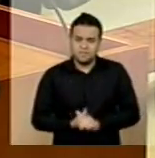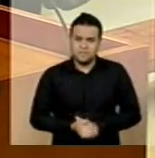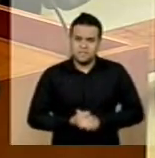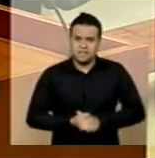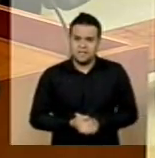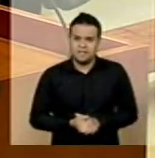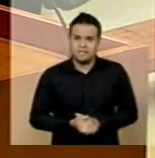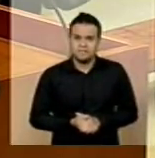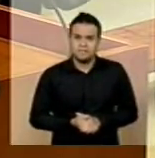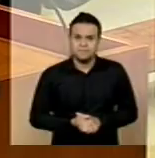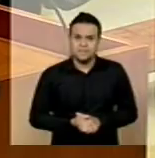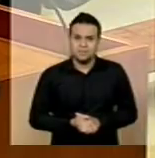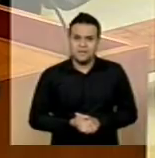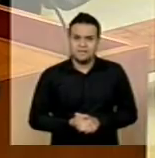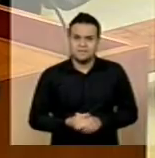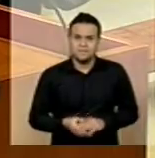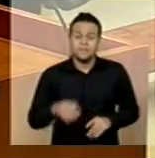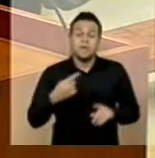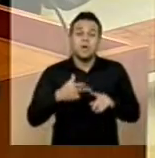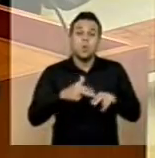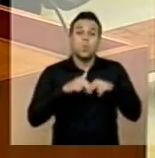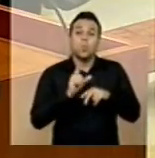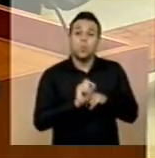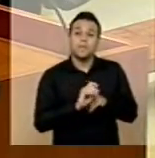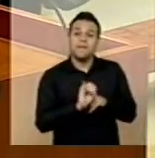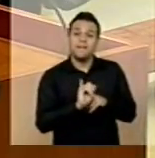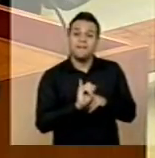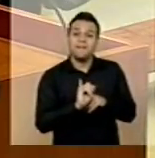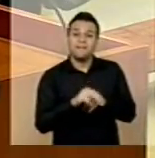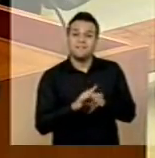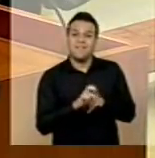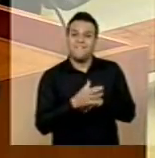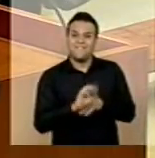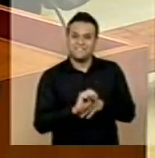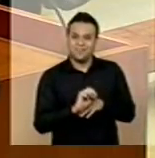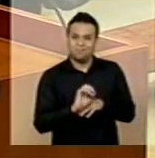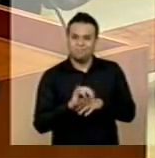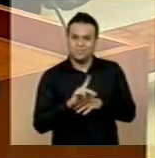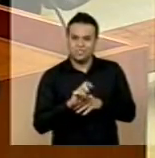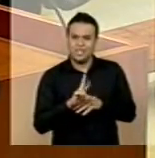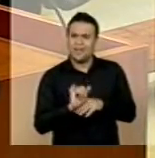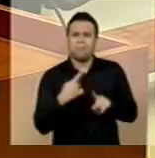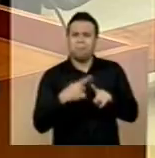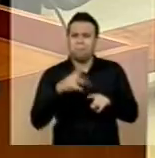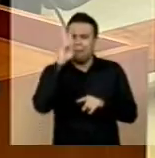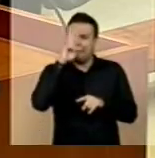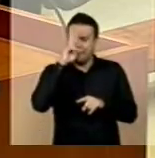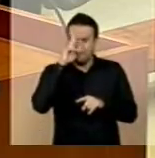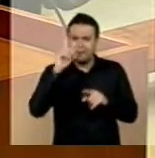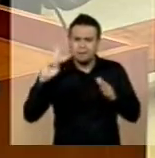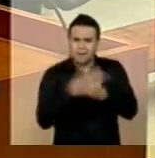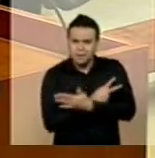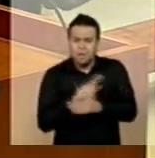entendimento que isso poderia ocasionar uma intervenção indireta. Por que eu estou rememorando esse caso? Por uma questão